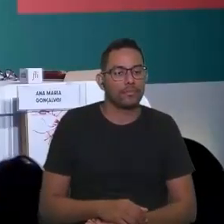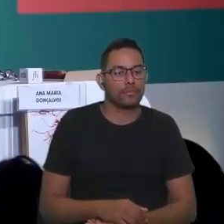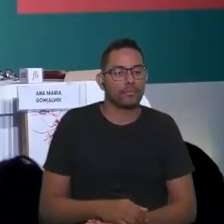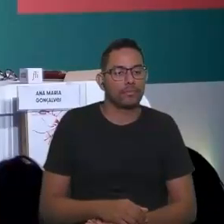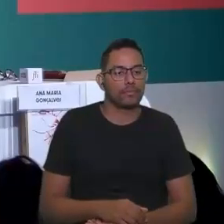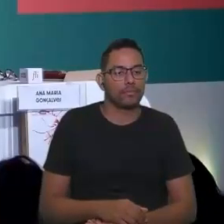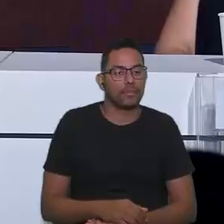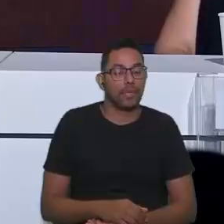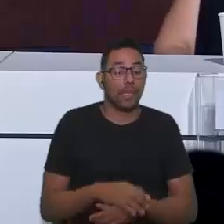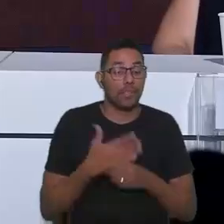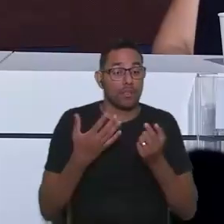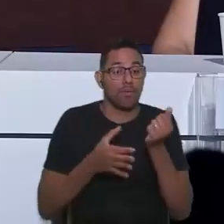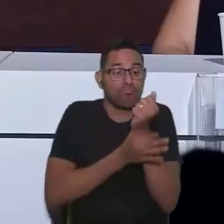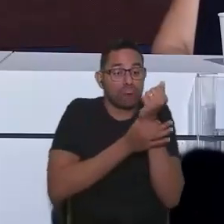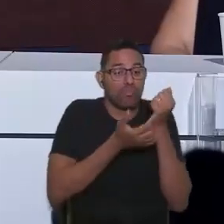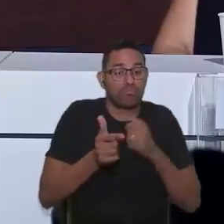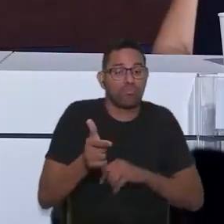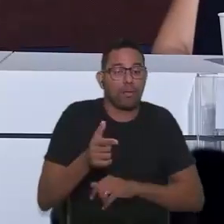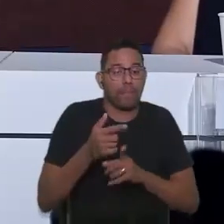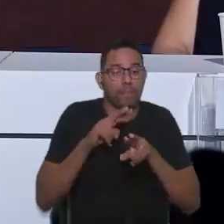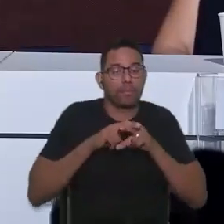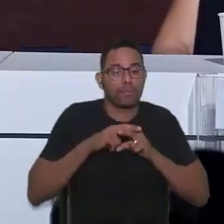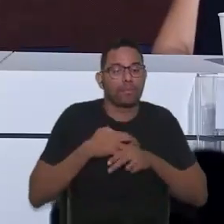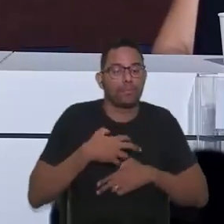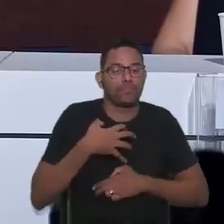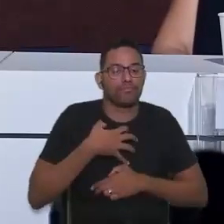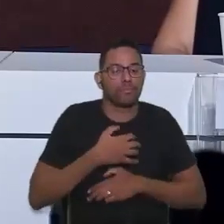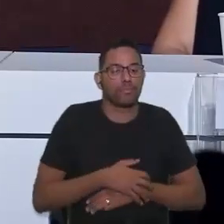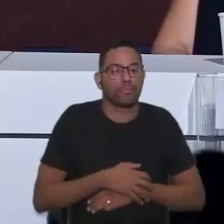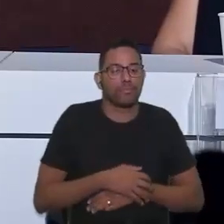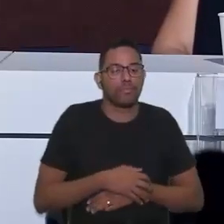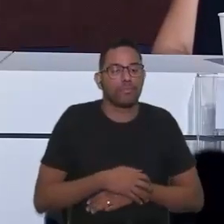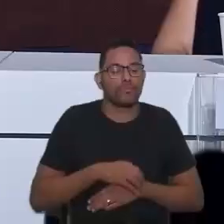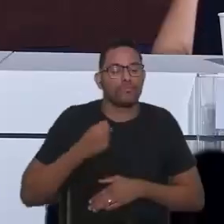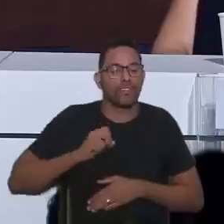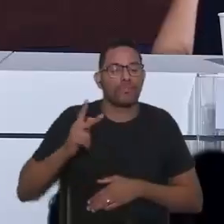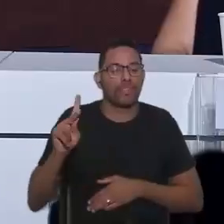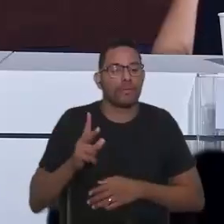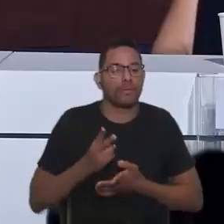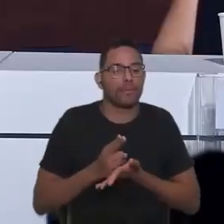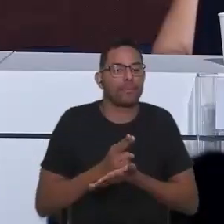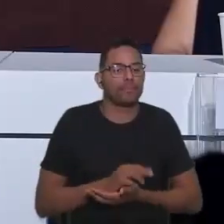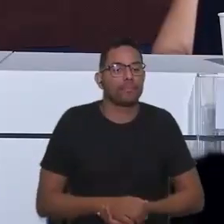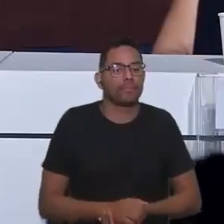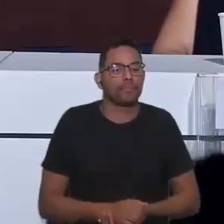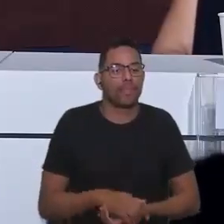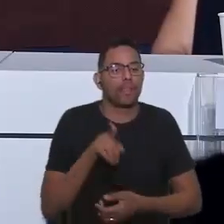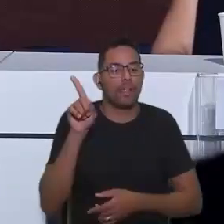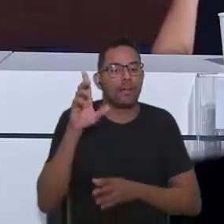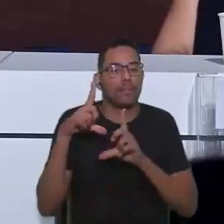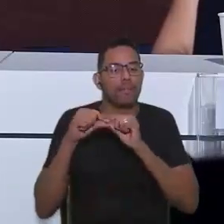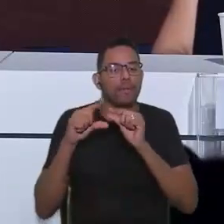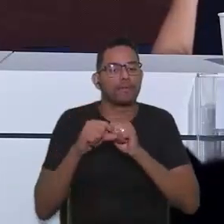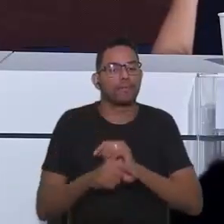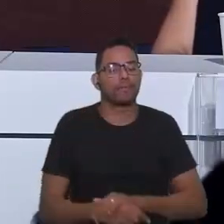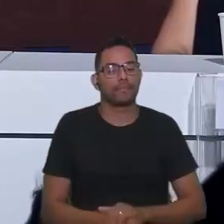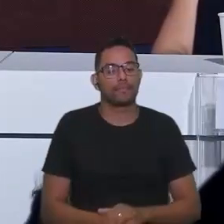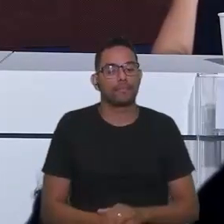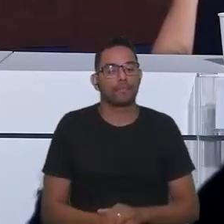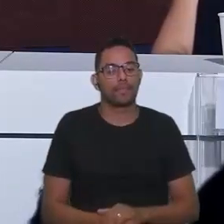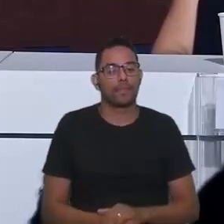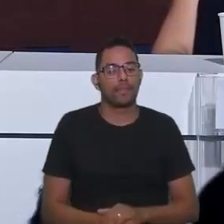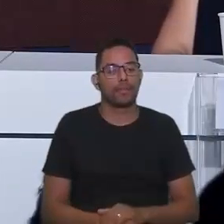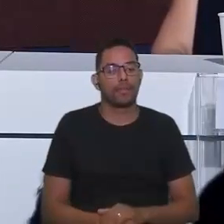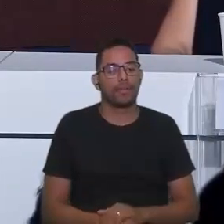E isso criou muita insegurança em mim, por isso é que eu fiquei enchendo o saco dela em Brasília, que era